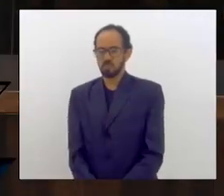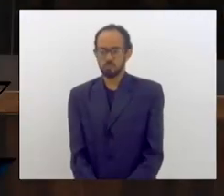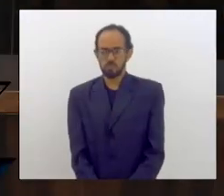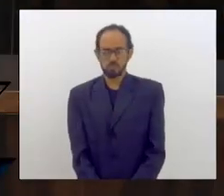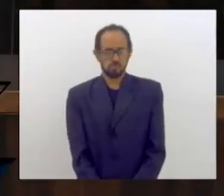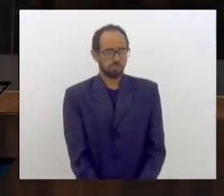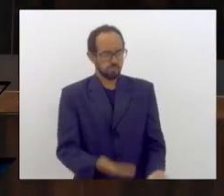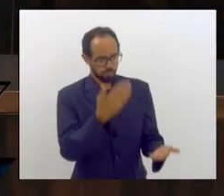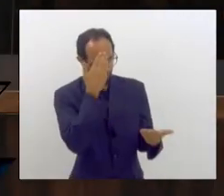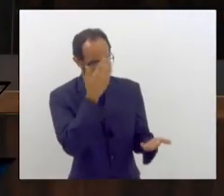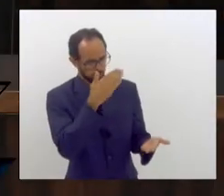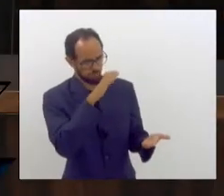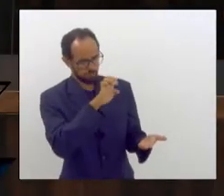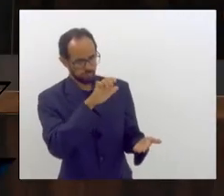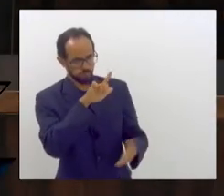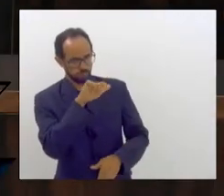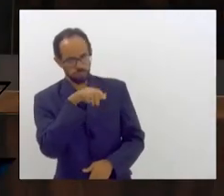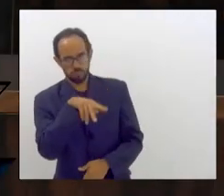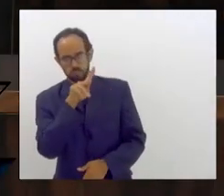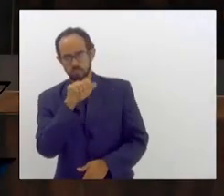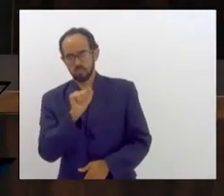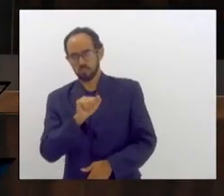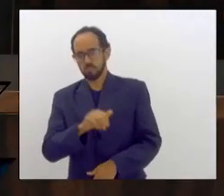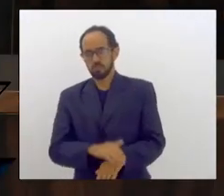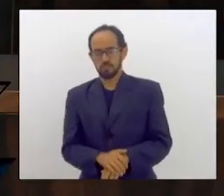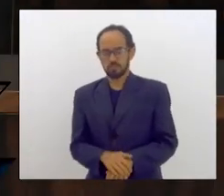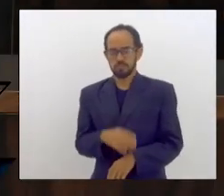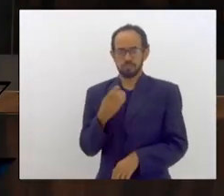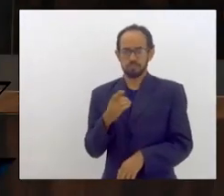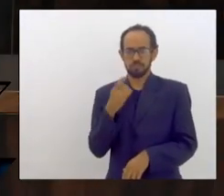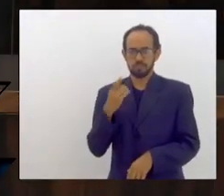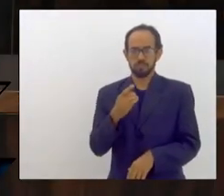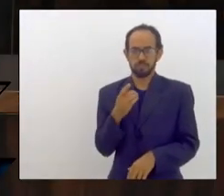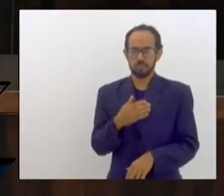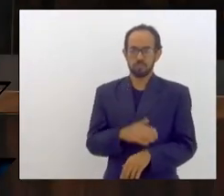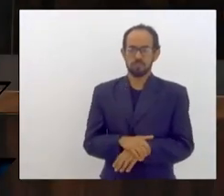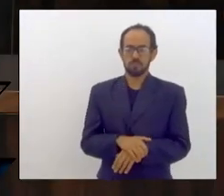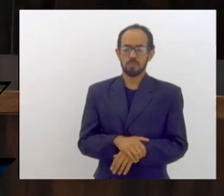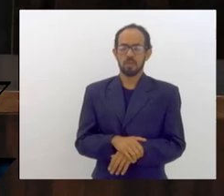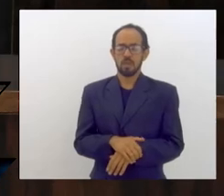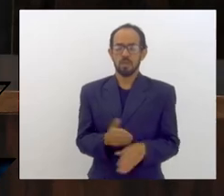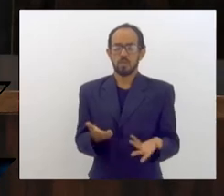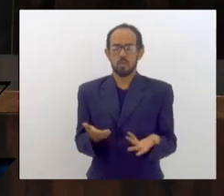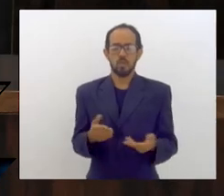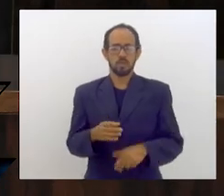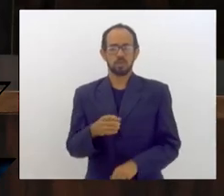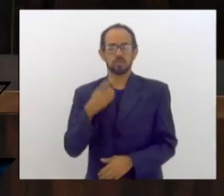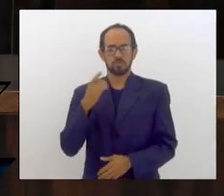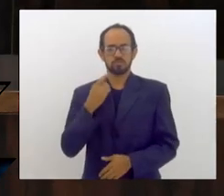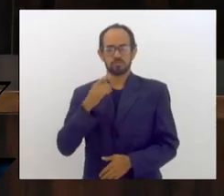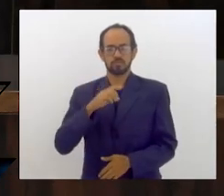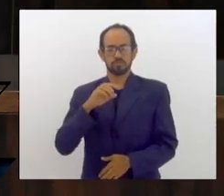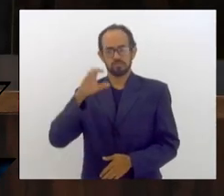Obrigado aí, deputada. Para discutir aqui, a nossa nobre deputada Tia Ju.